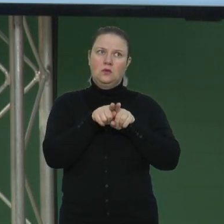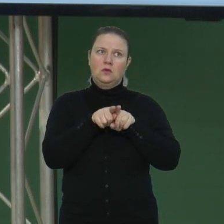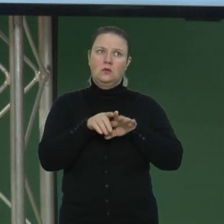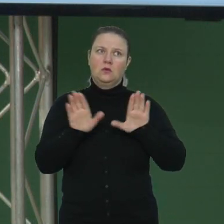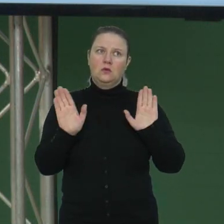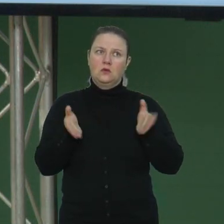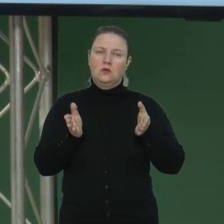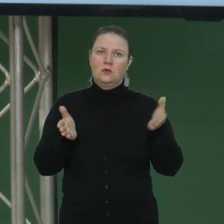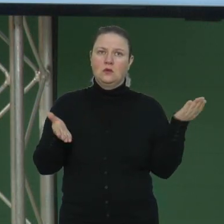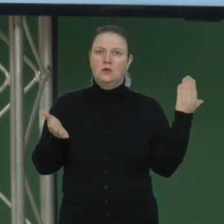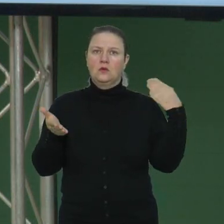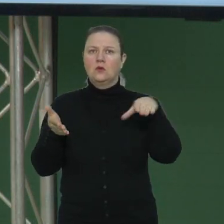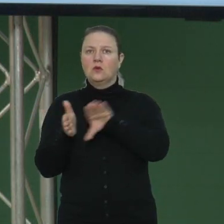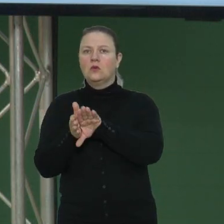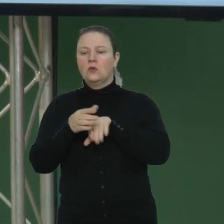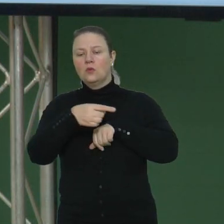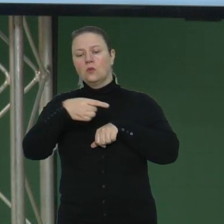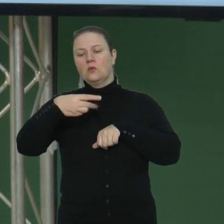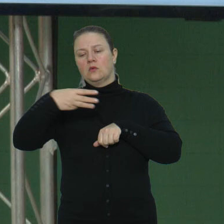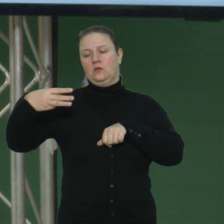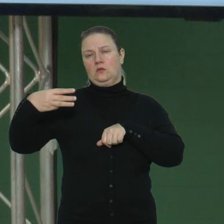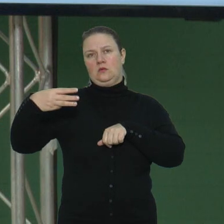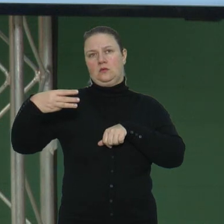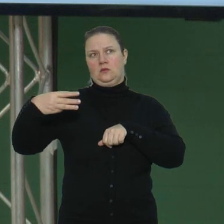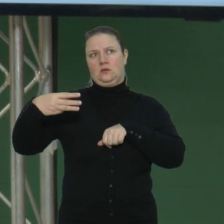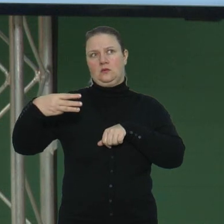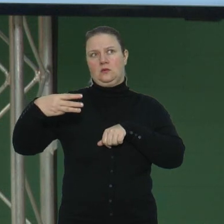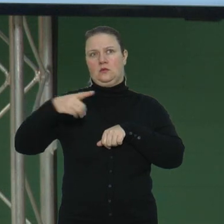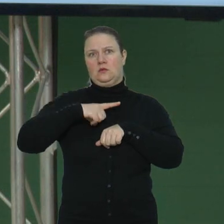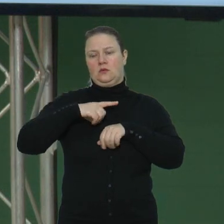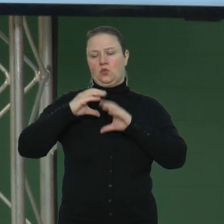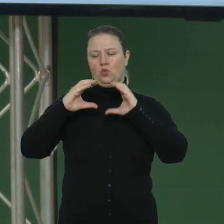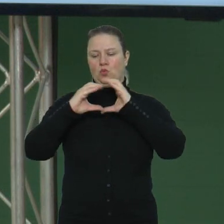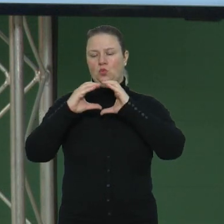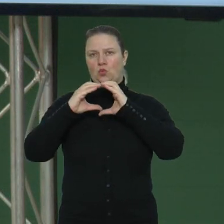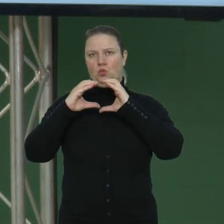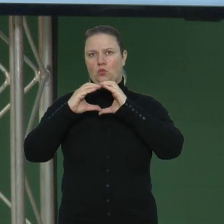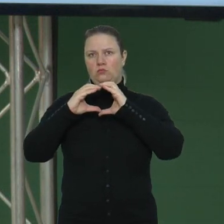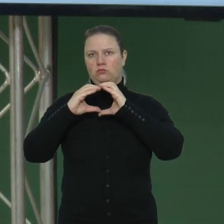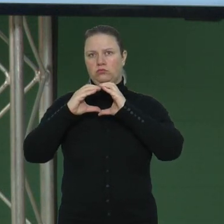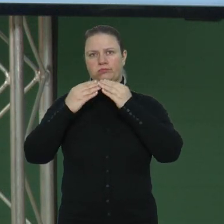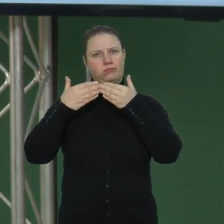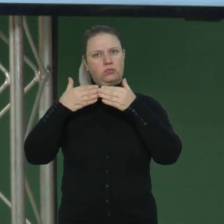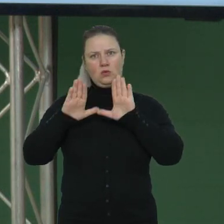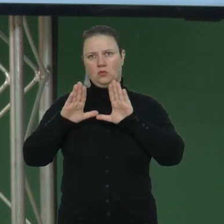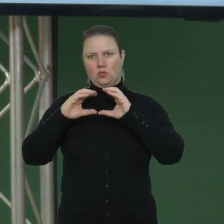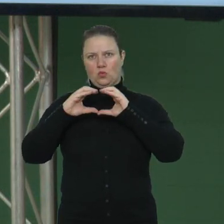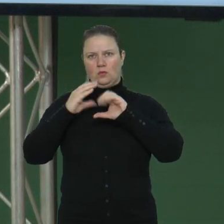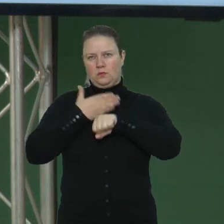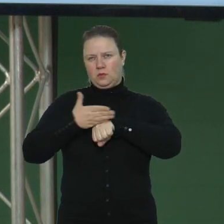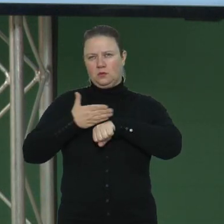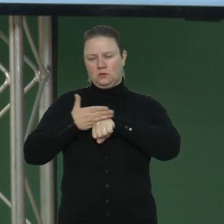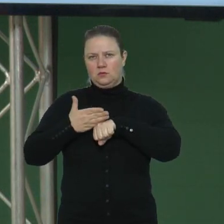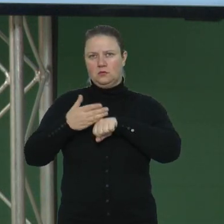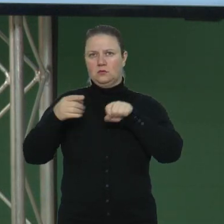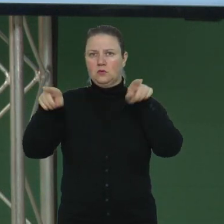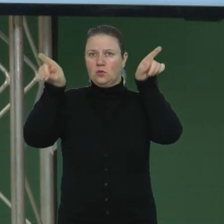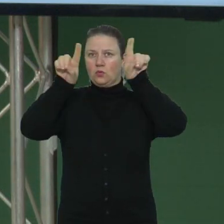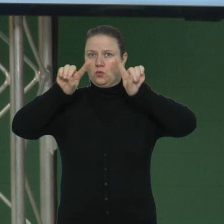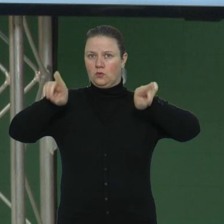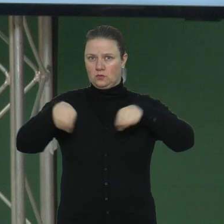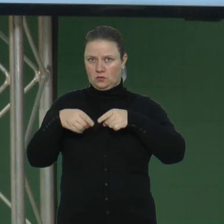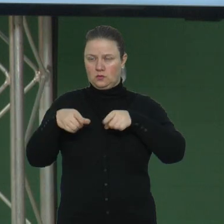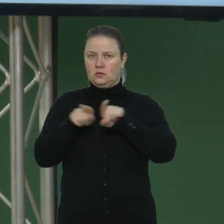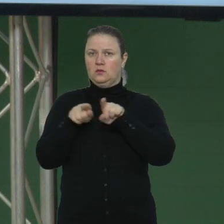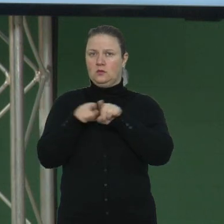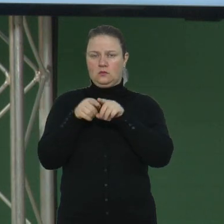e ele vai até aqui, hein? O menos 3 com o intervalo aqui, a bolinha aberta. Então aqui eu tenho o colchete aberto também. E aqui